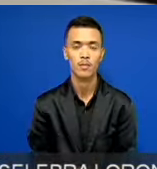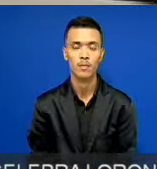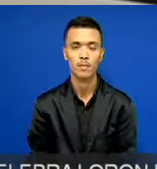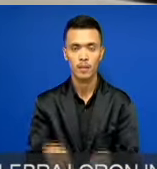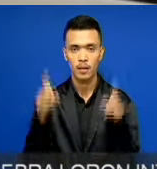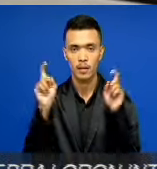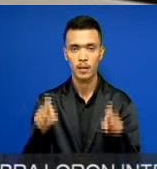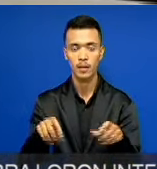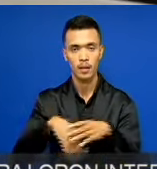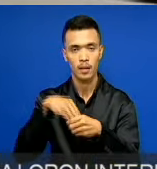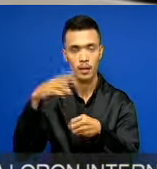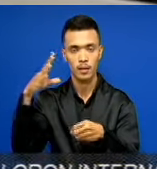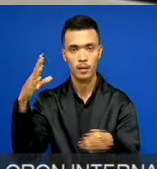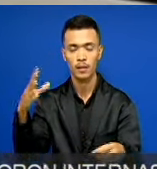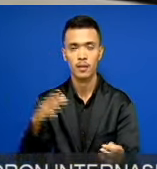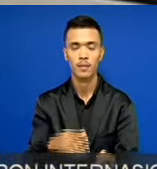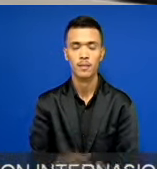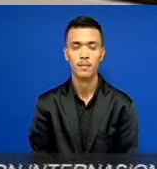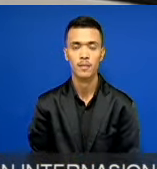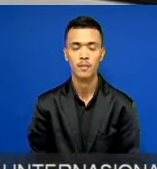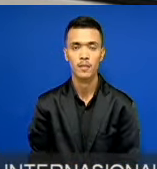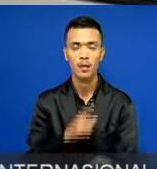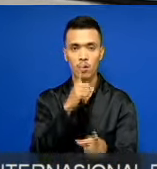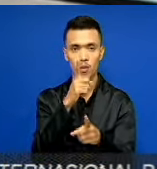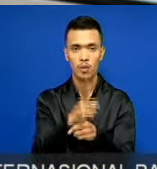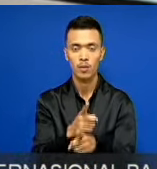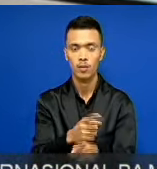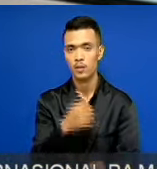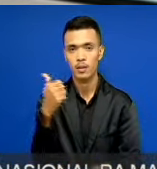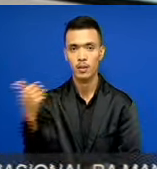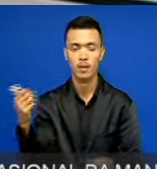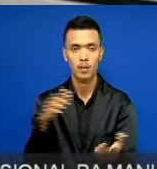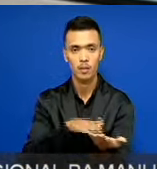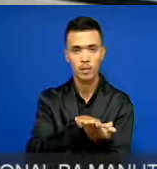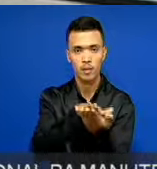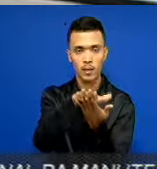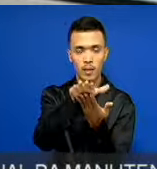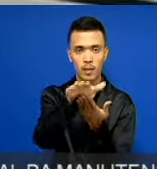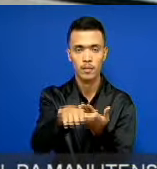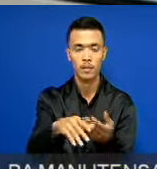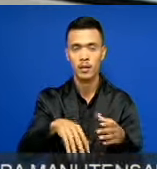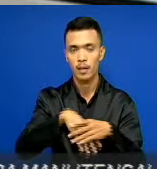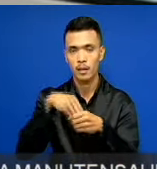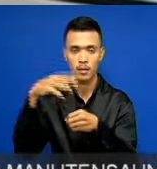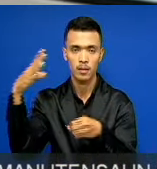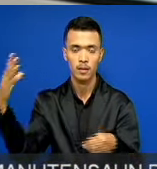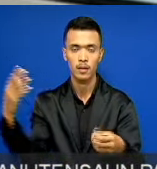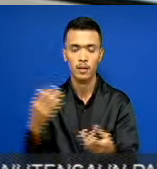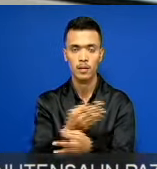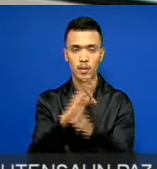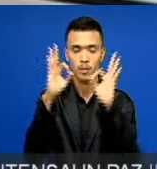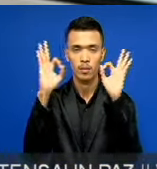que assai e los do nibalo na região alcatrão assai outro alcatrão